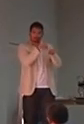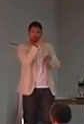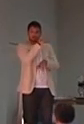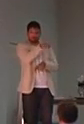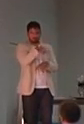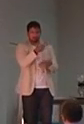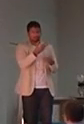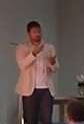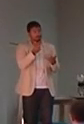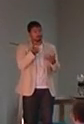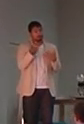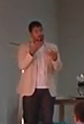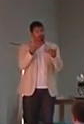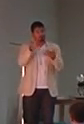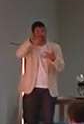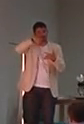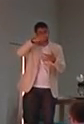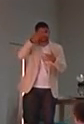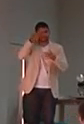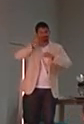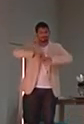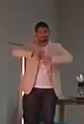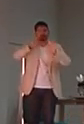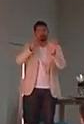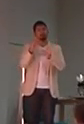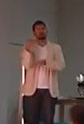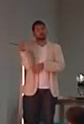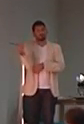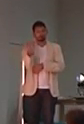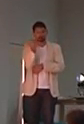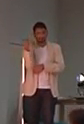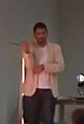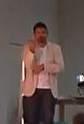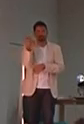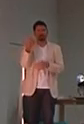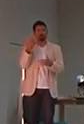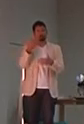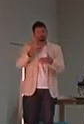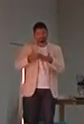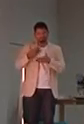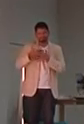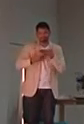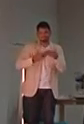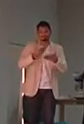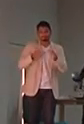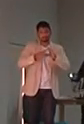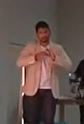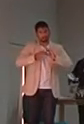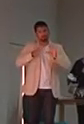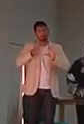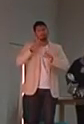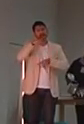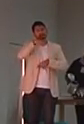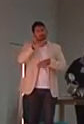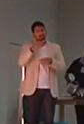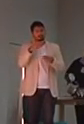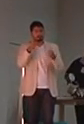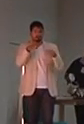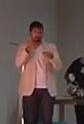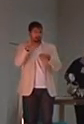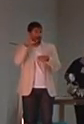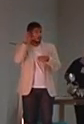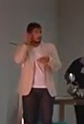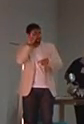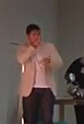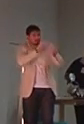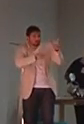de todos. Né? Nesse momento, é muito importante para esse processo democrático nós ouvirmos cada candidato